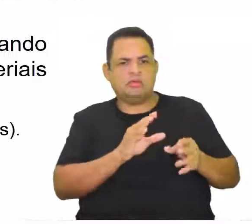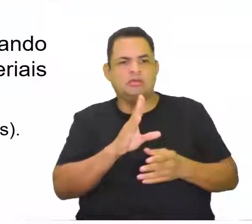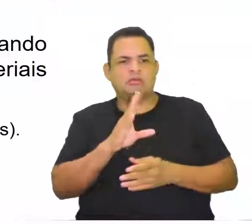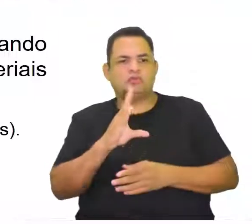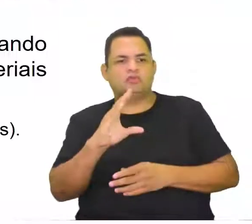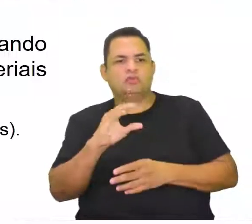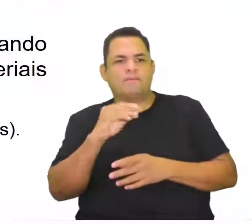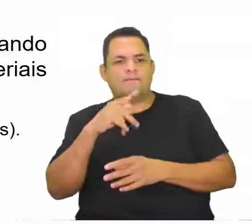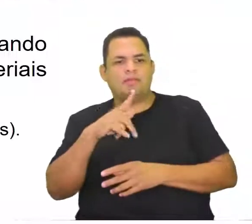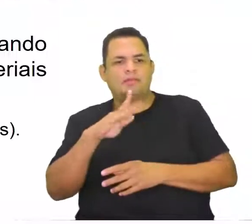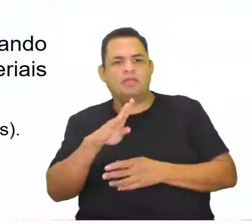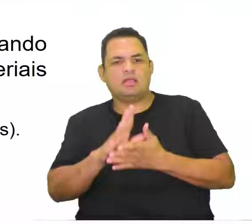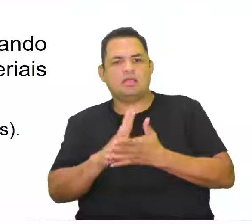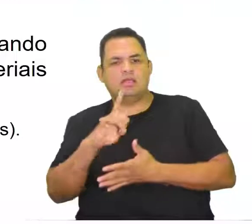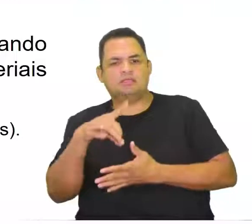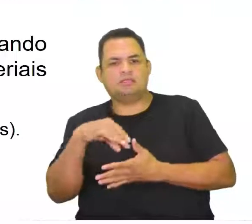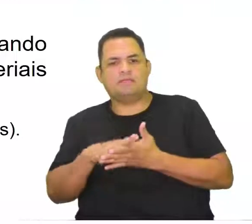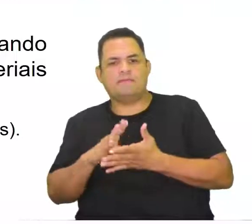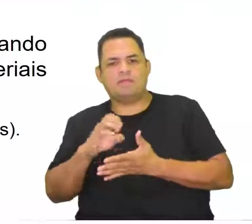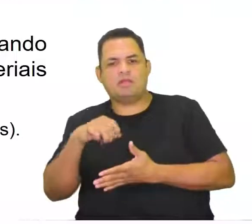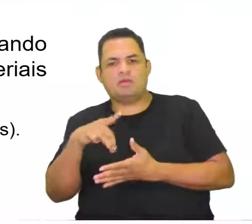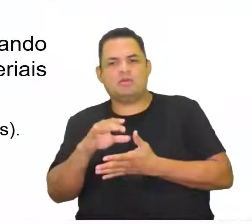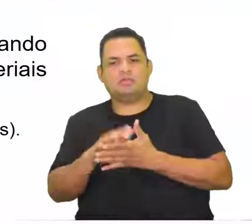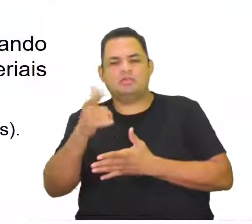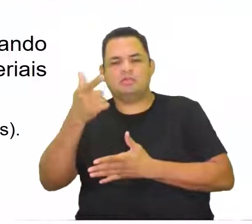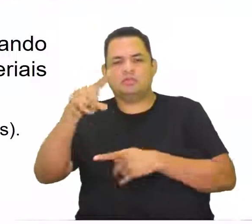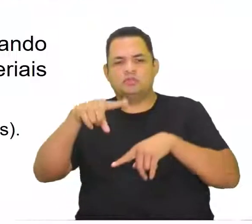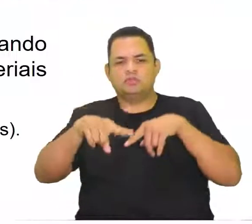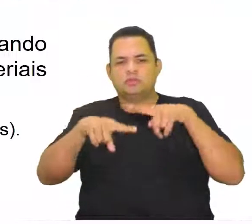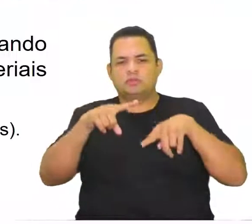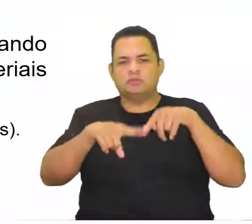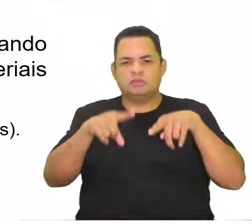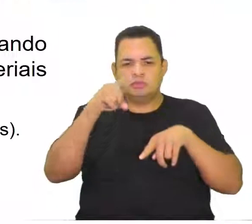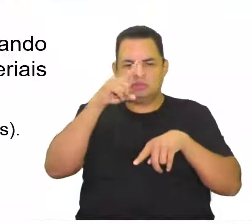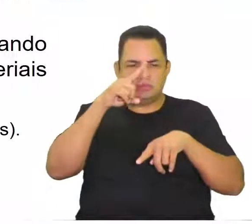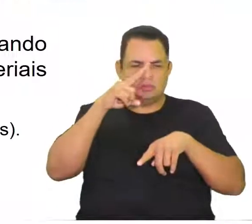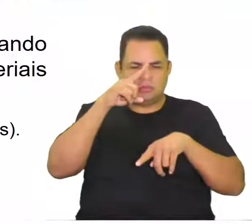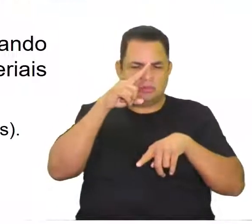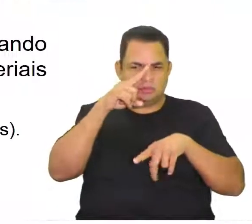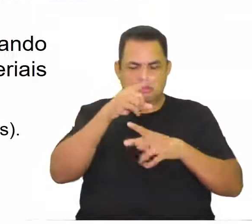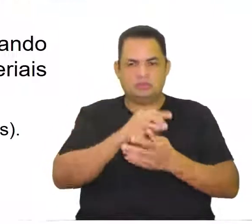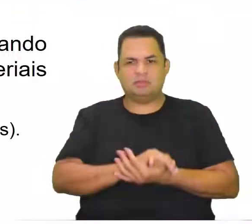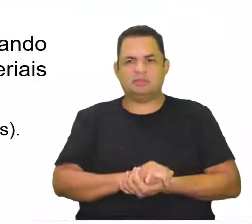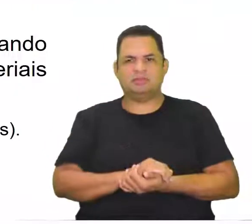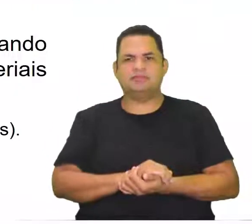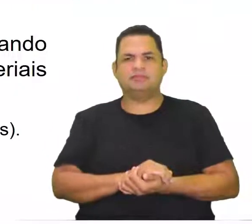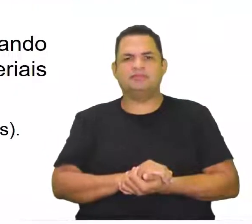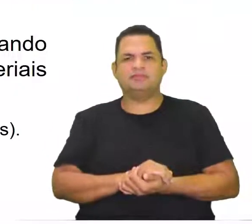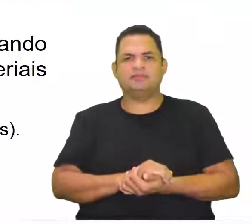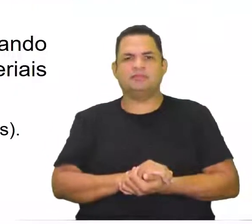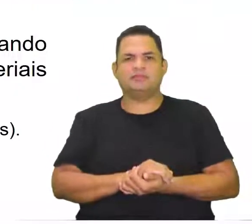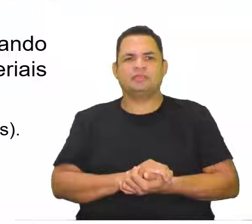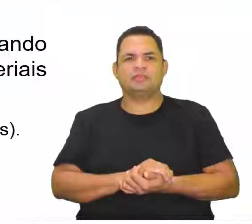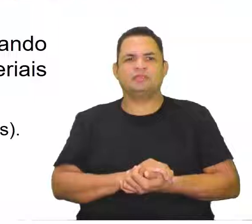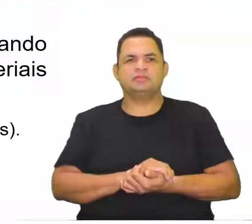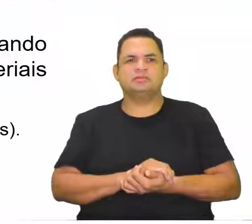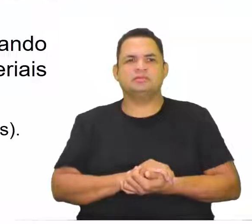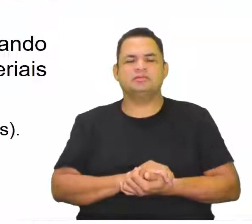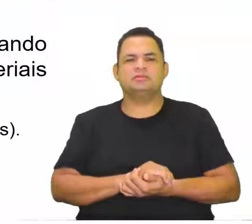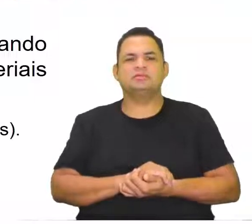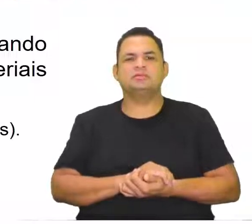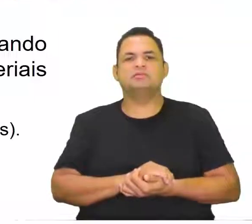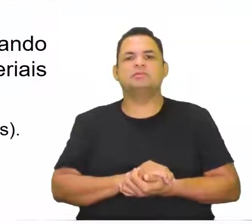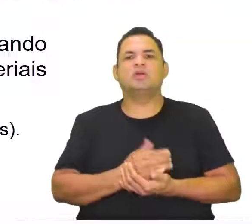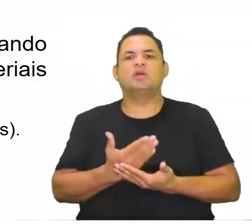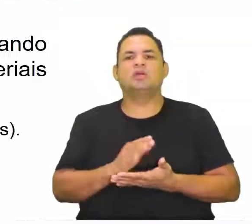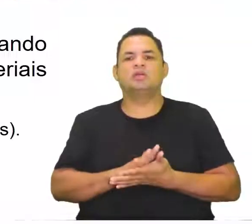cádmio, mercúrio e outros materiais tóxicos. Aqui a fonte dessa informação, desse